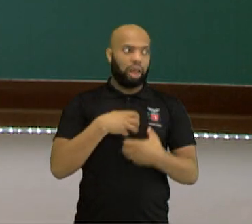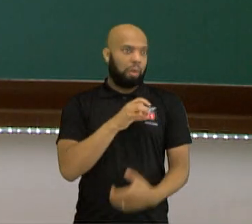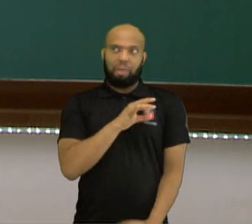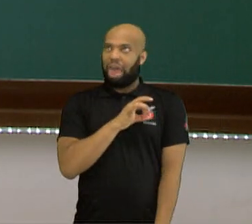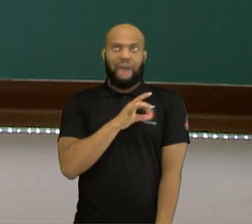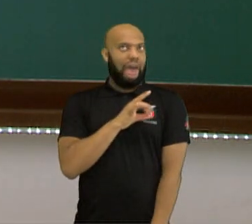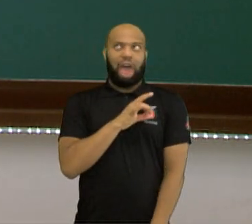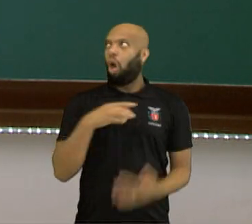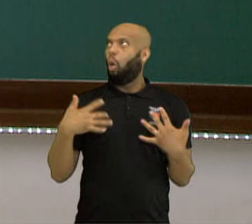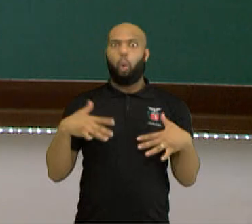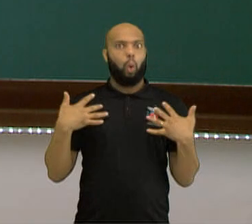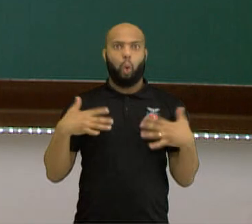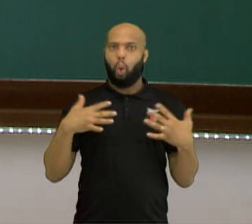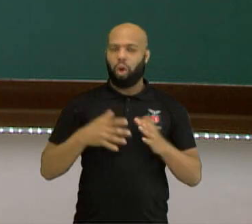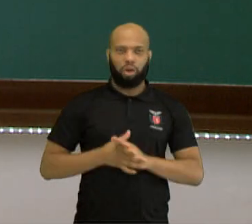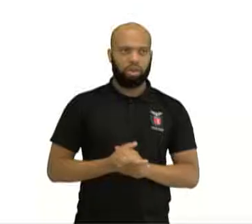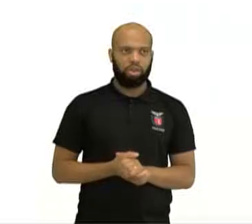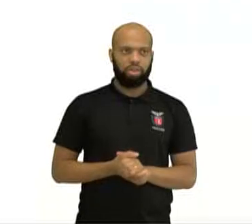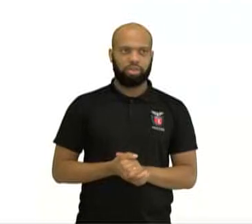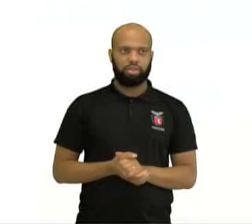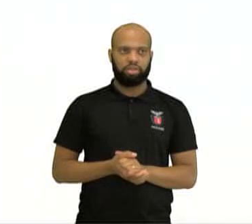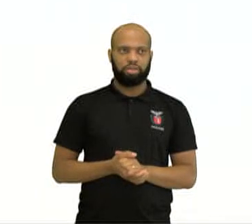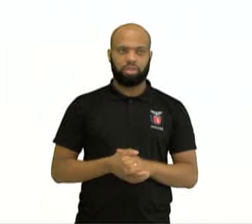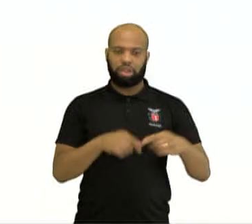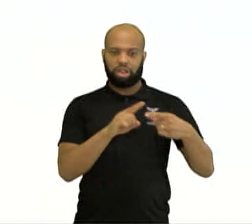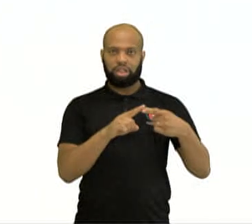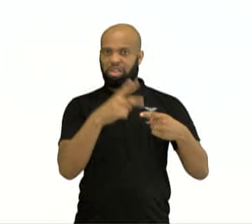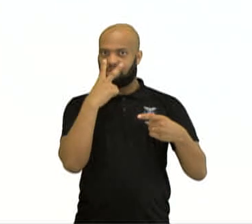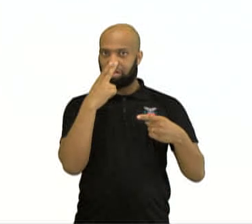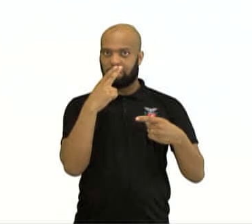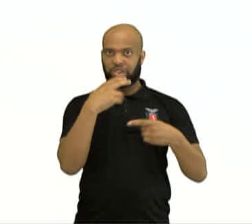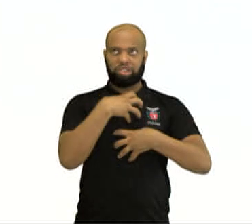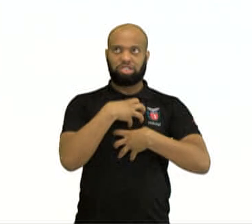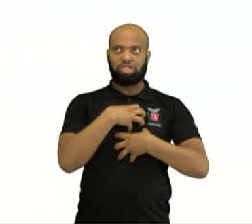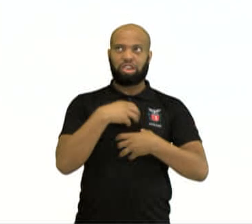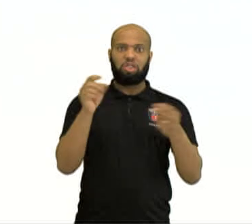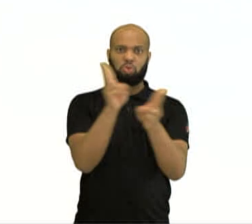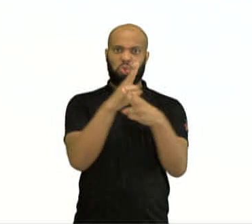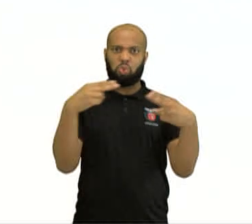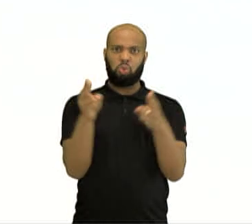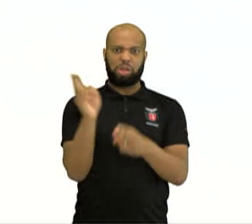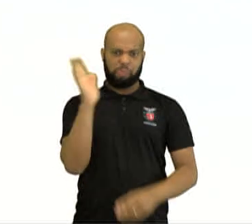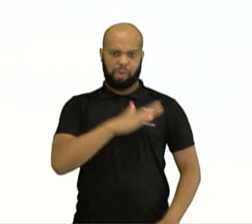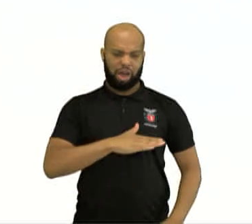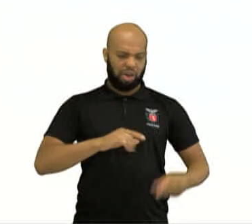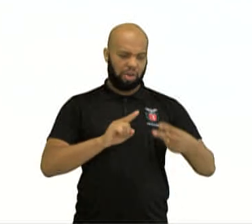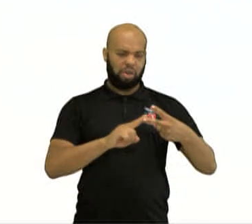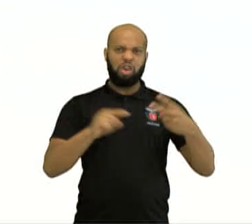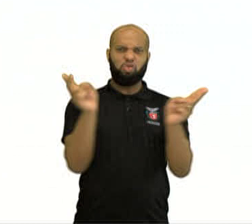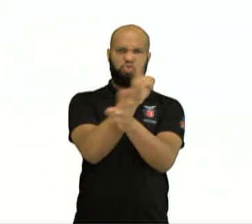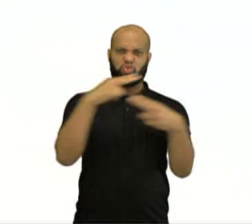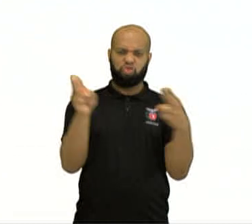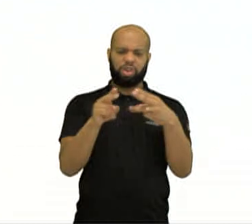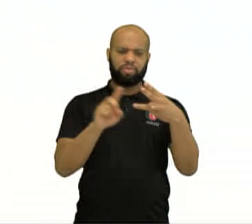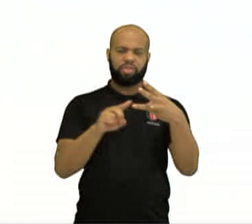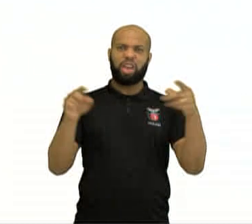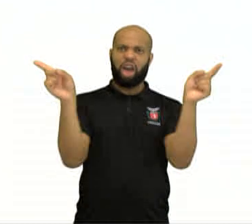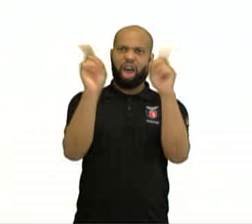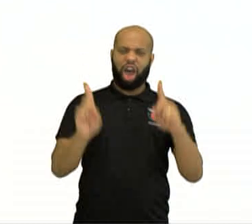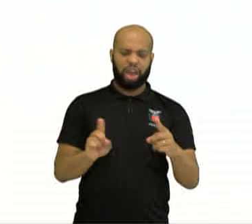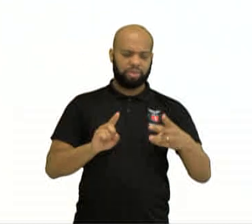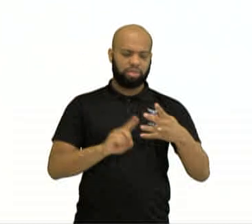apavorada? O que você acha? Ela achava que o vento era sobrenatural, porque o vento era um tufão, porque o vento trazia raios ou ela